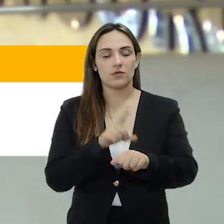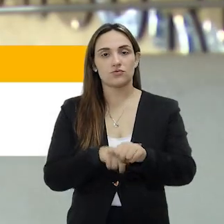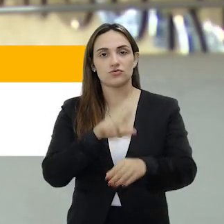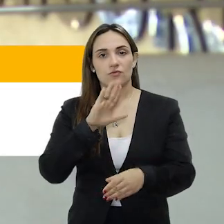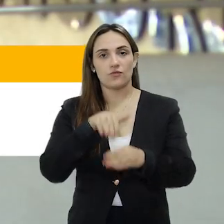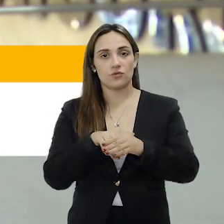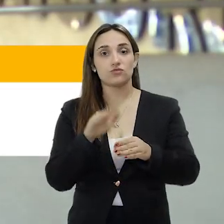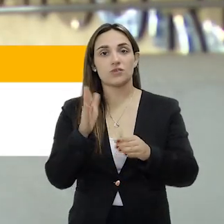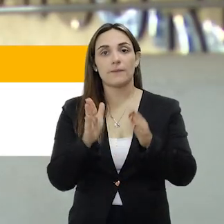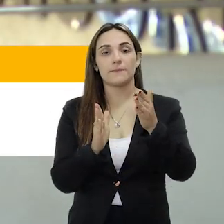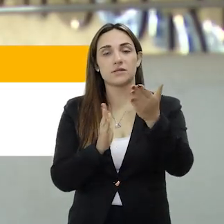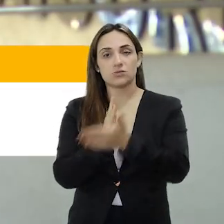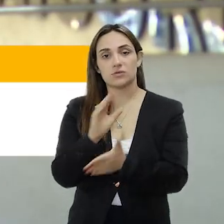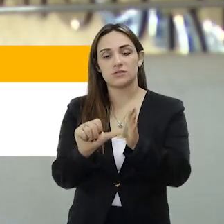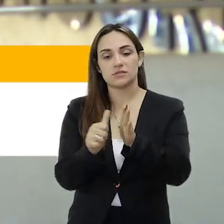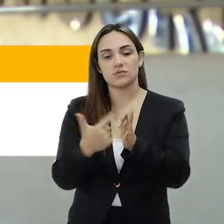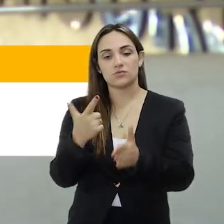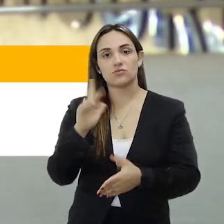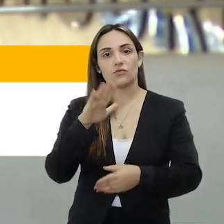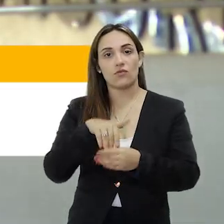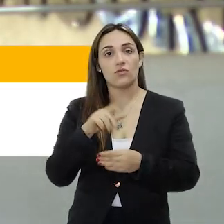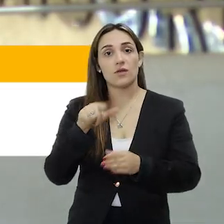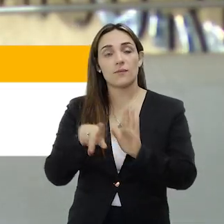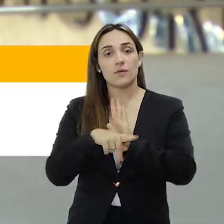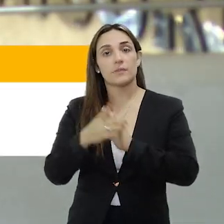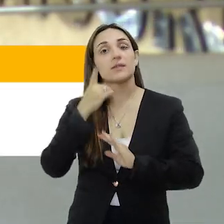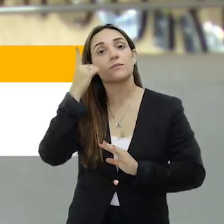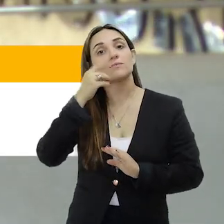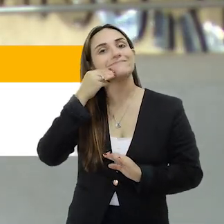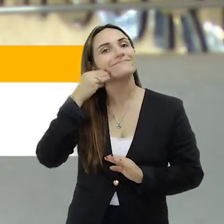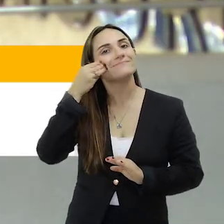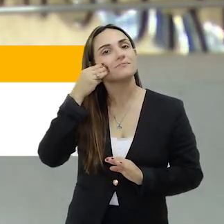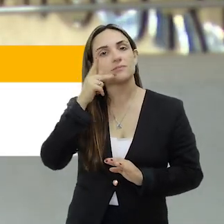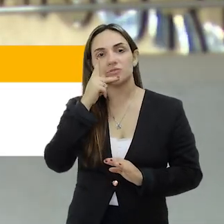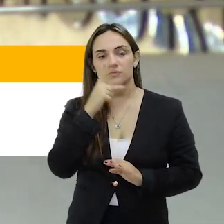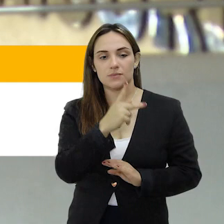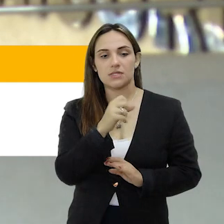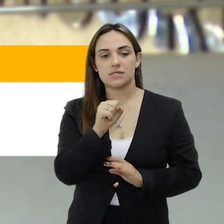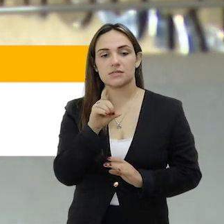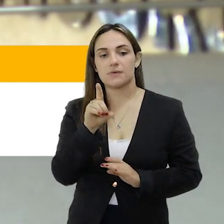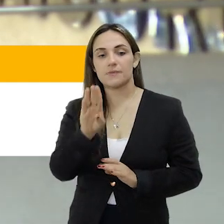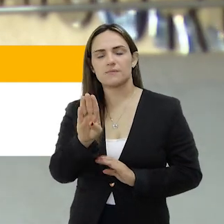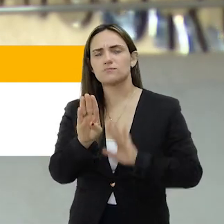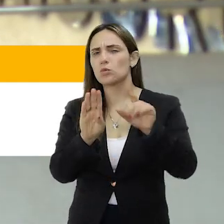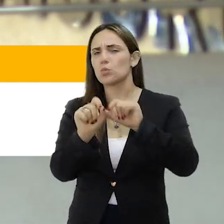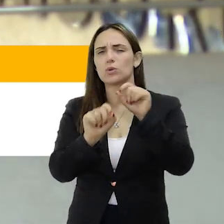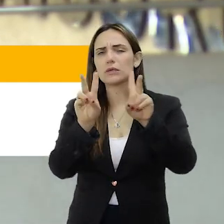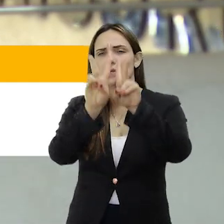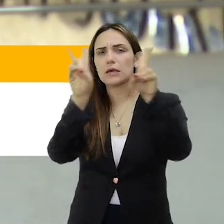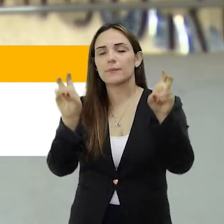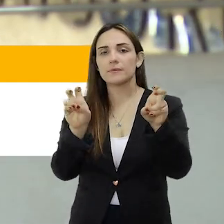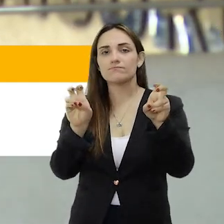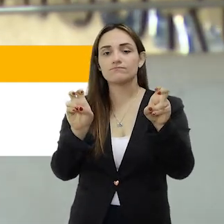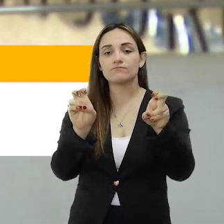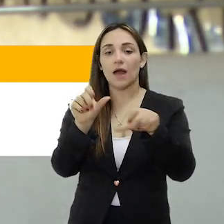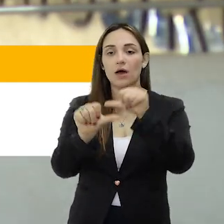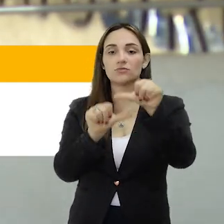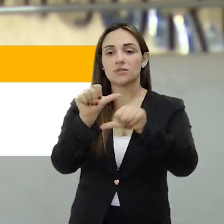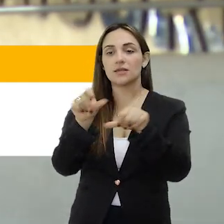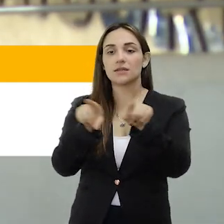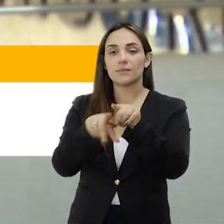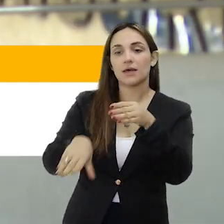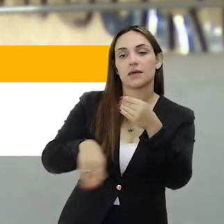Na ordem do dia, foi aprovado em segunda votação projeto de autoria do deputado Marçal Filho, do PSDB, que altera e